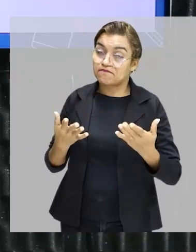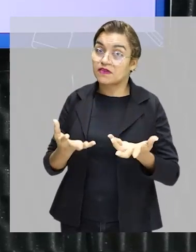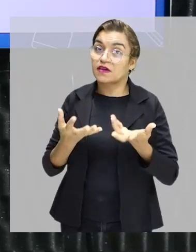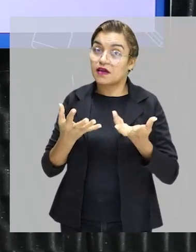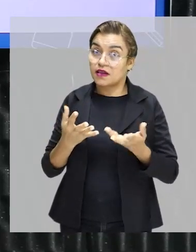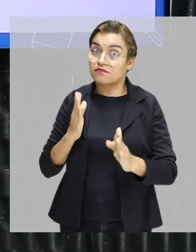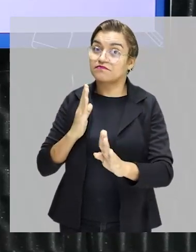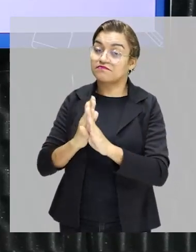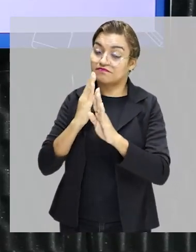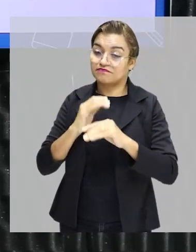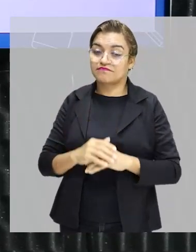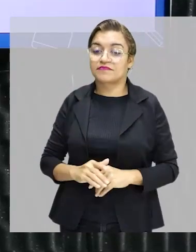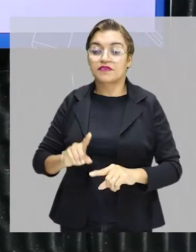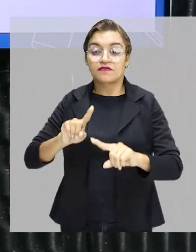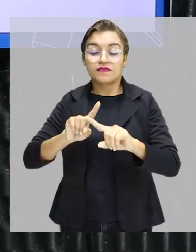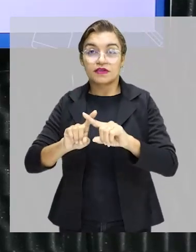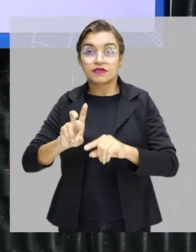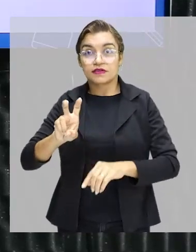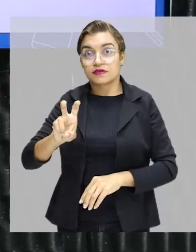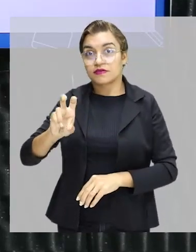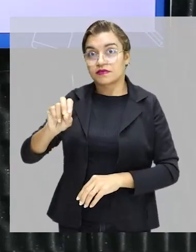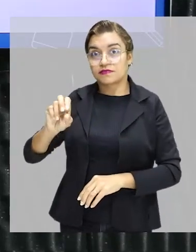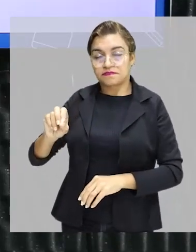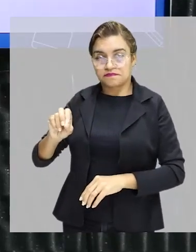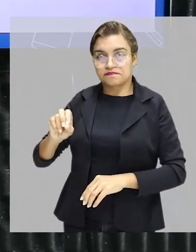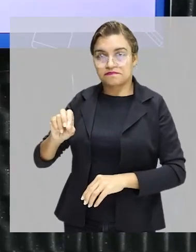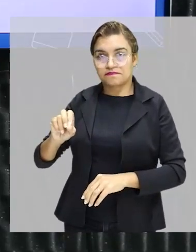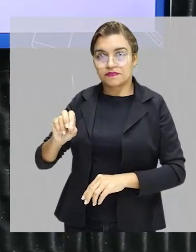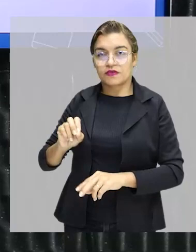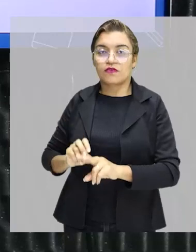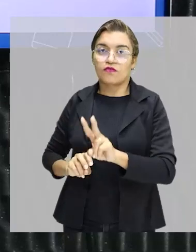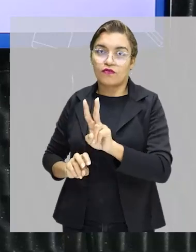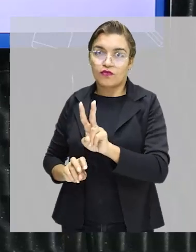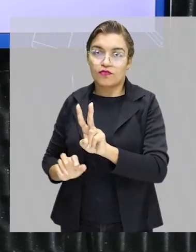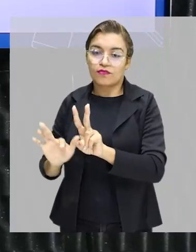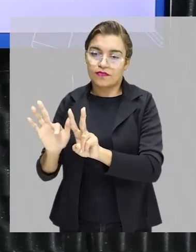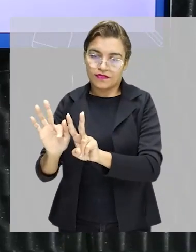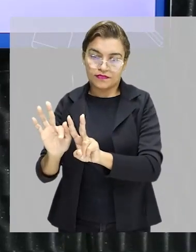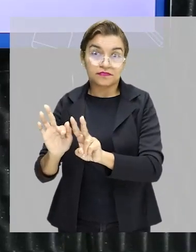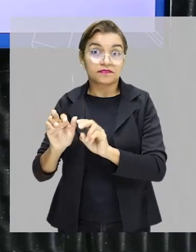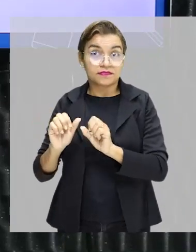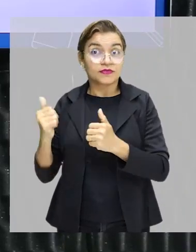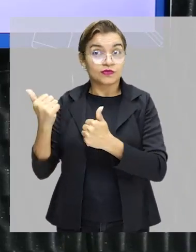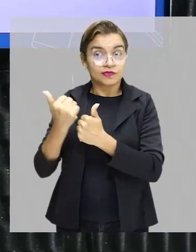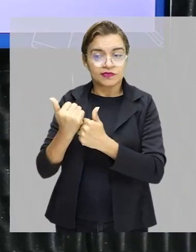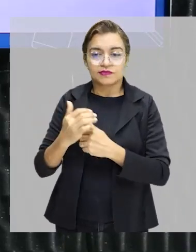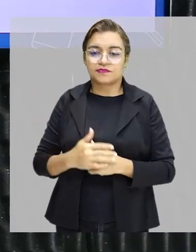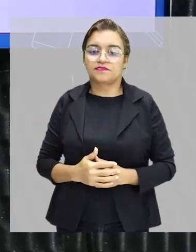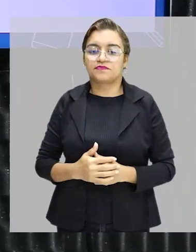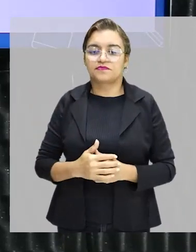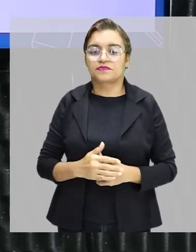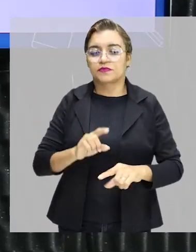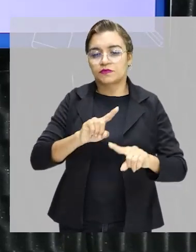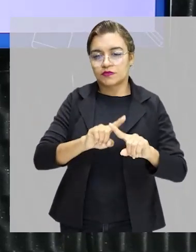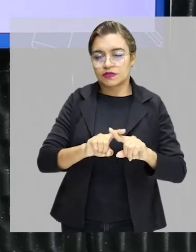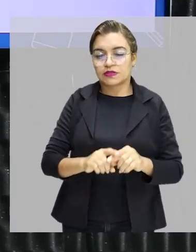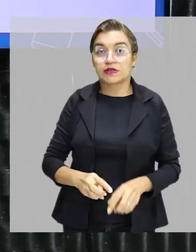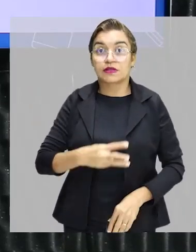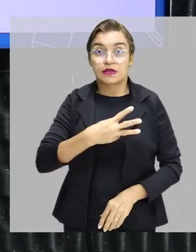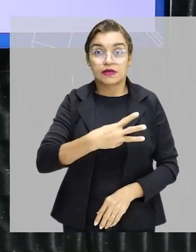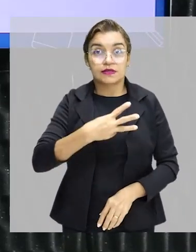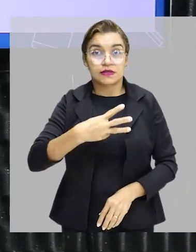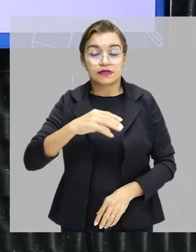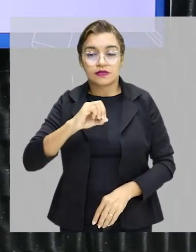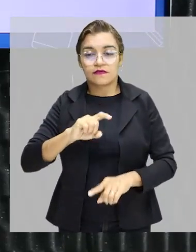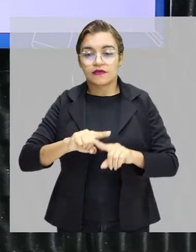querendo determinar, e o volume final de 500. Tudo bem, turminha? Vamos multiplicar. 330 vezes